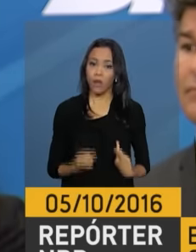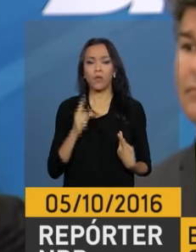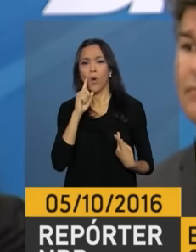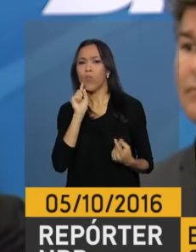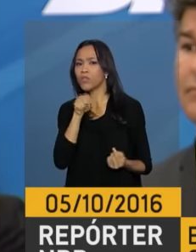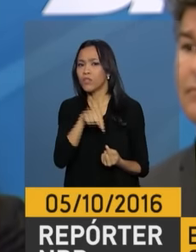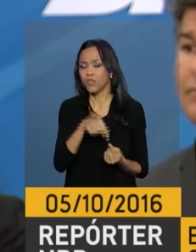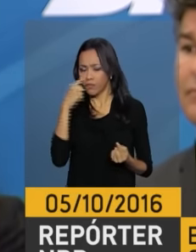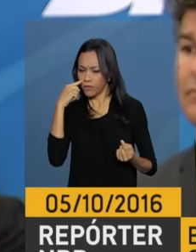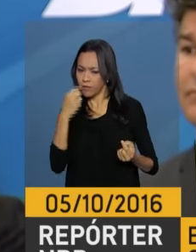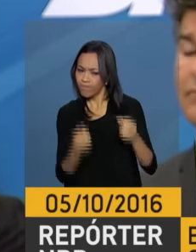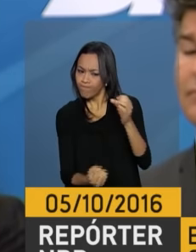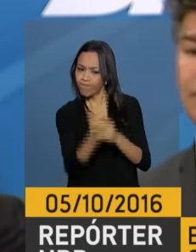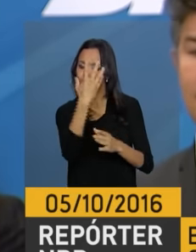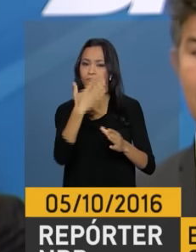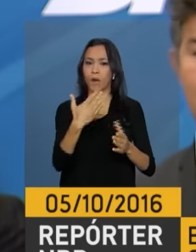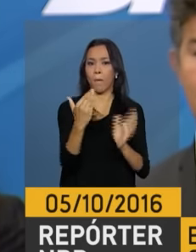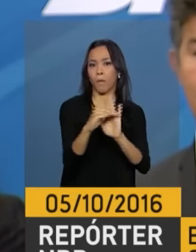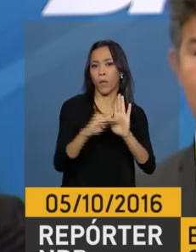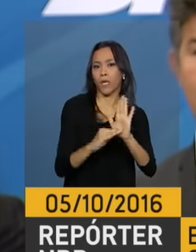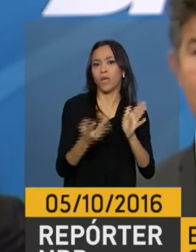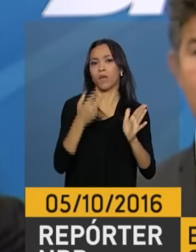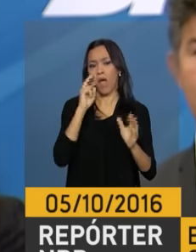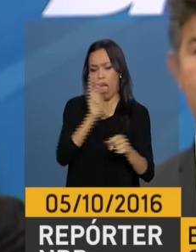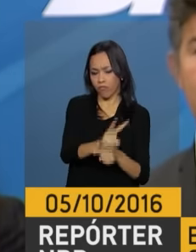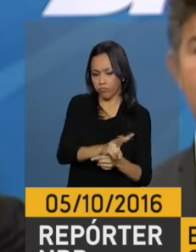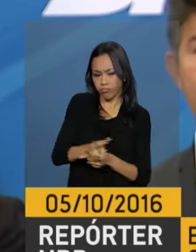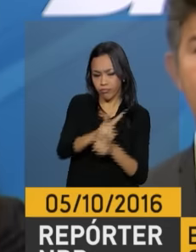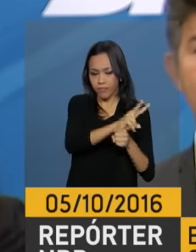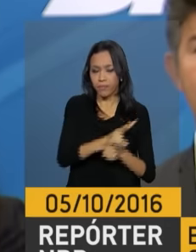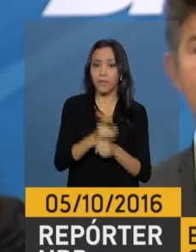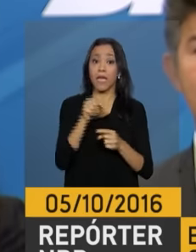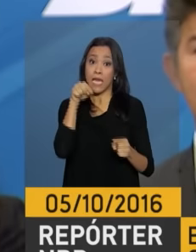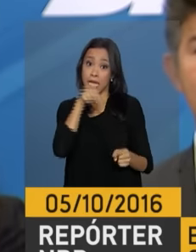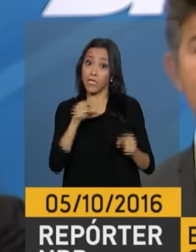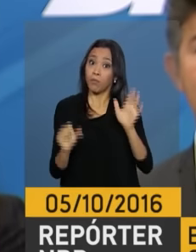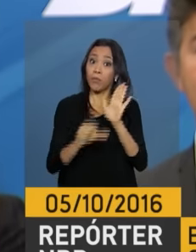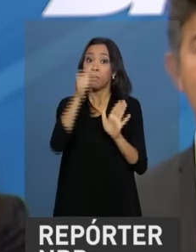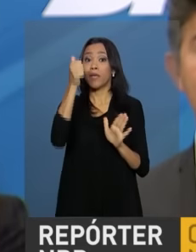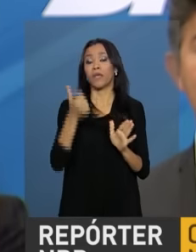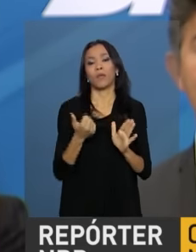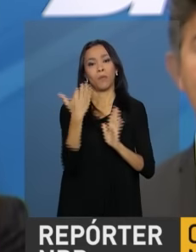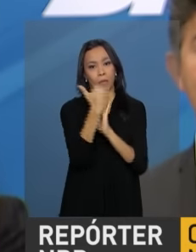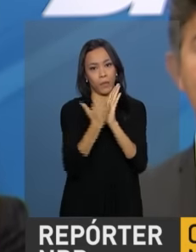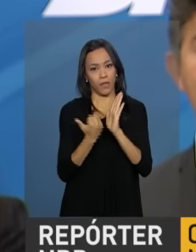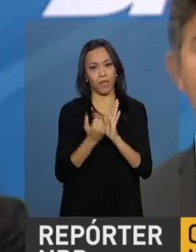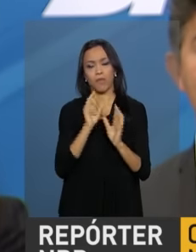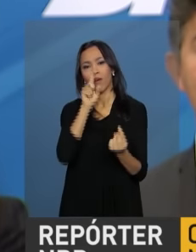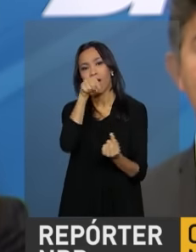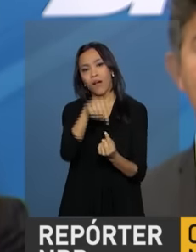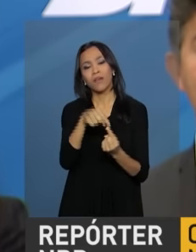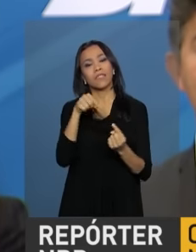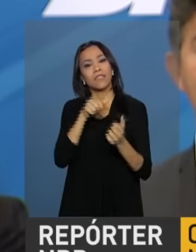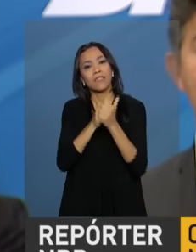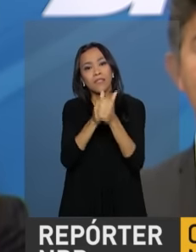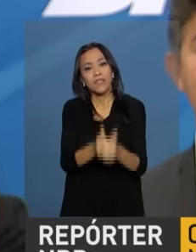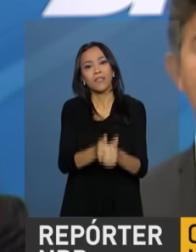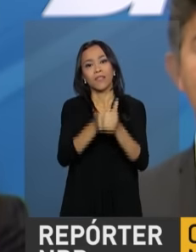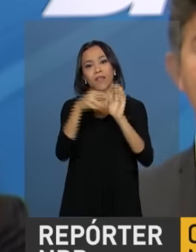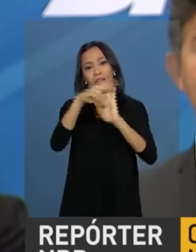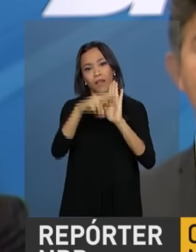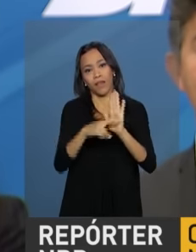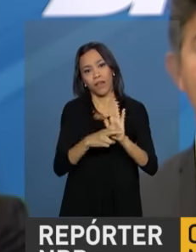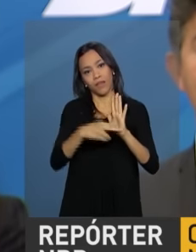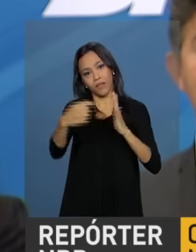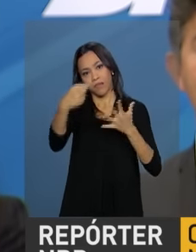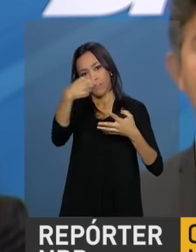avaliar as ações do programa. O Criança Feliz será o primeiro grande programa nacional na concretização das diretrizes previstas pelo Marco